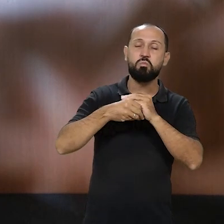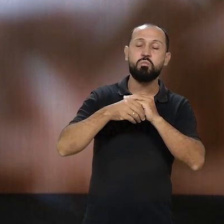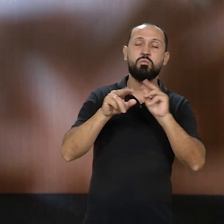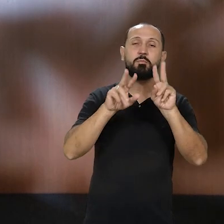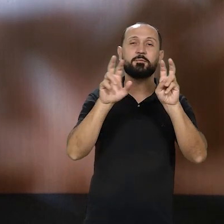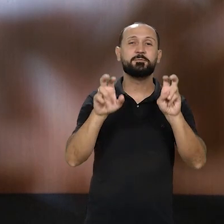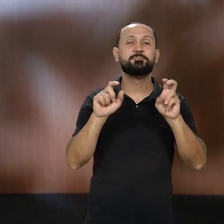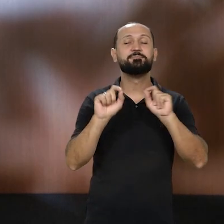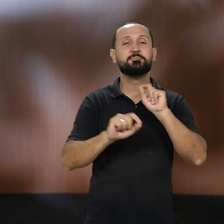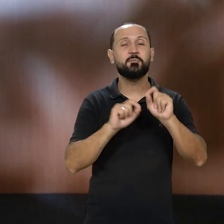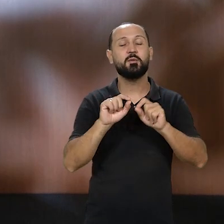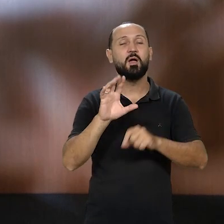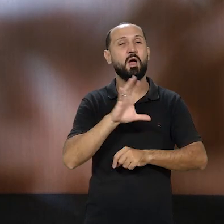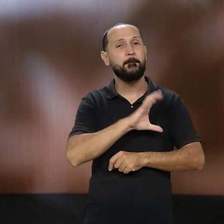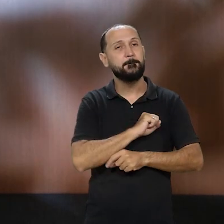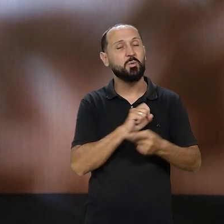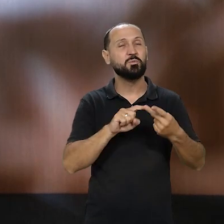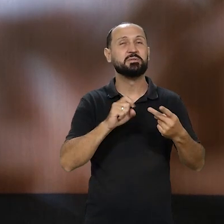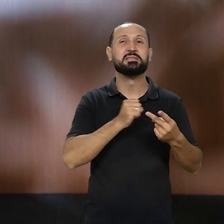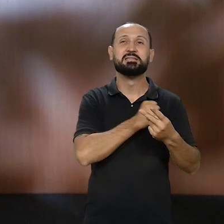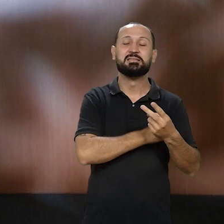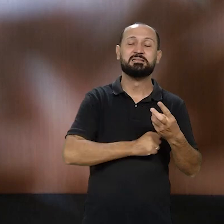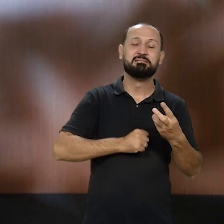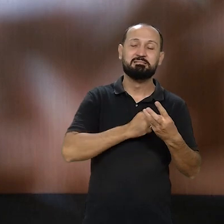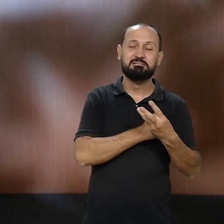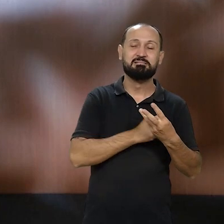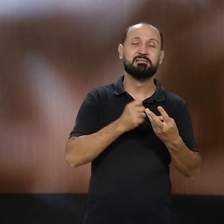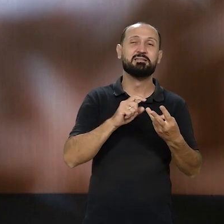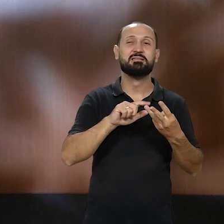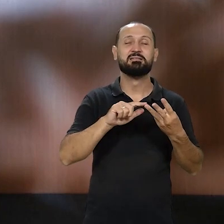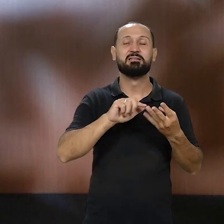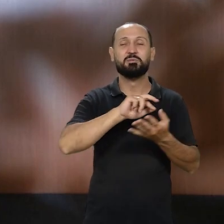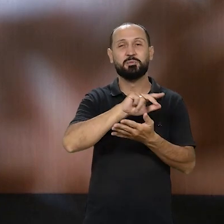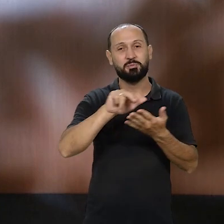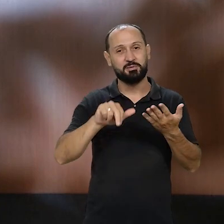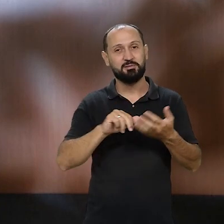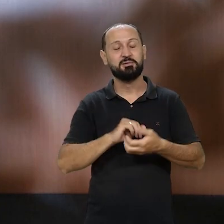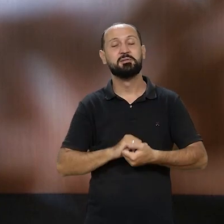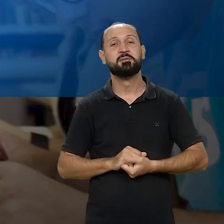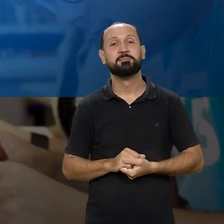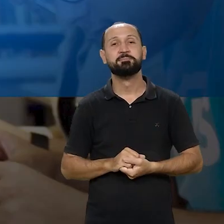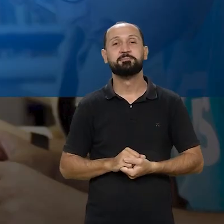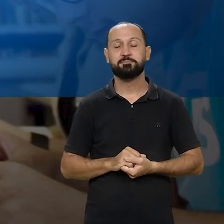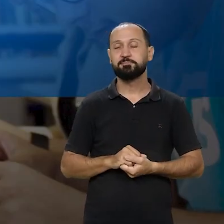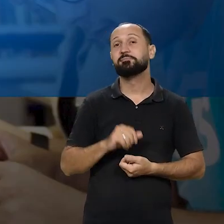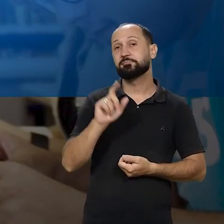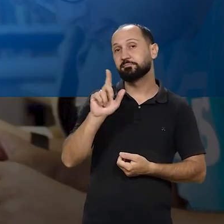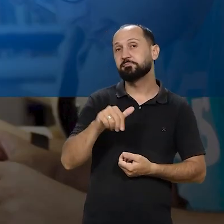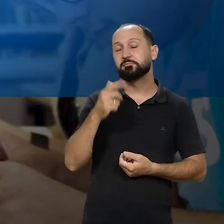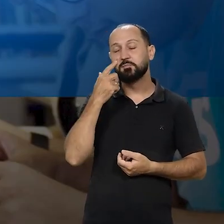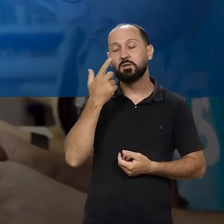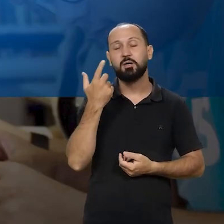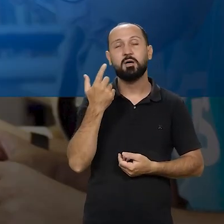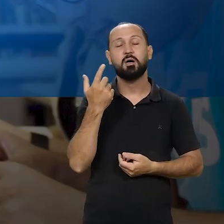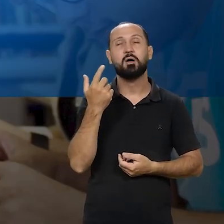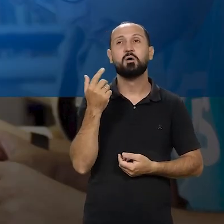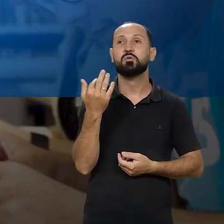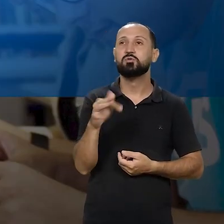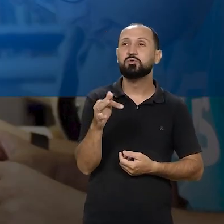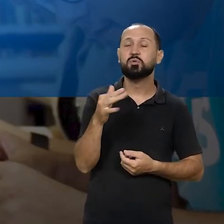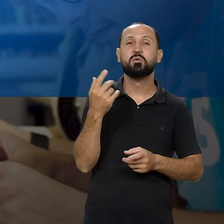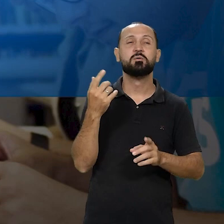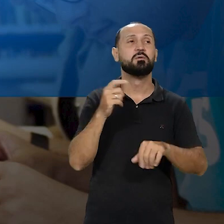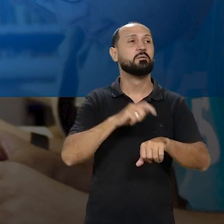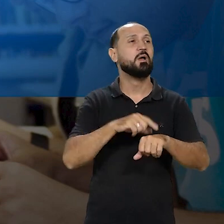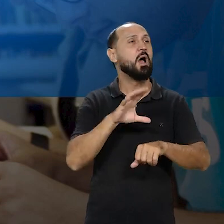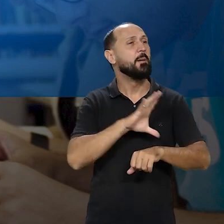relacionadas a amor, saudade, entre diversas aí, né? Isso, assim, as dores, né? Os